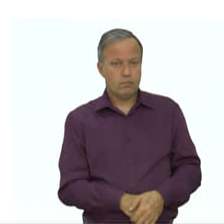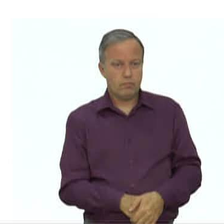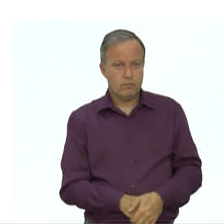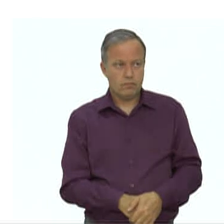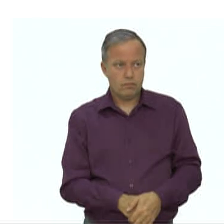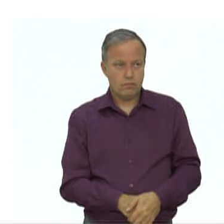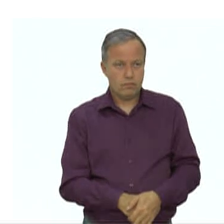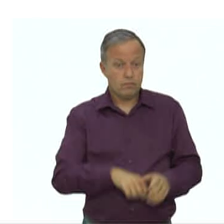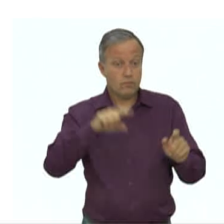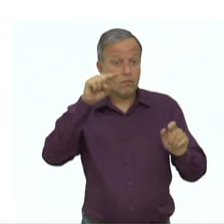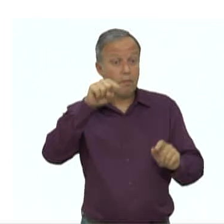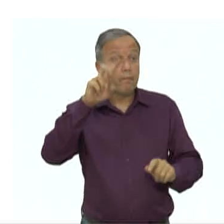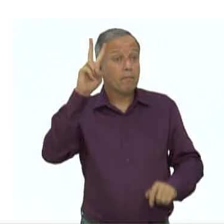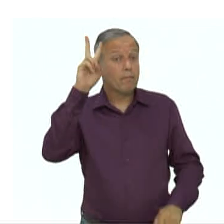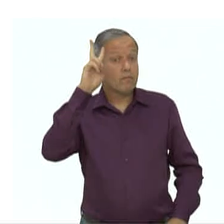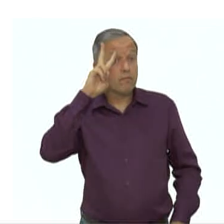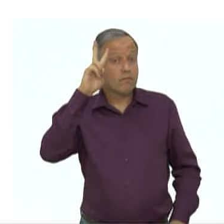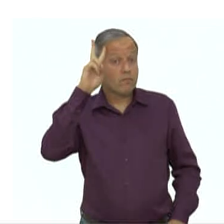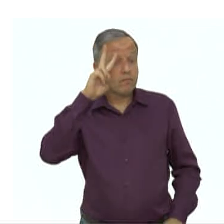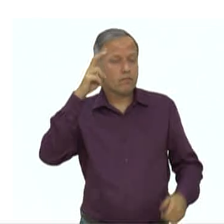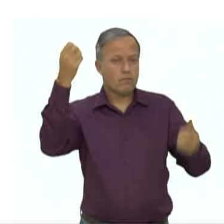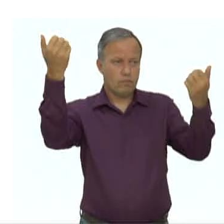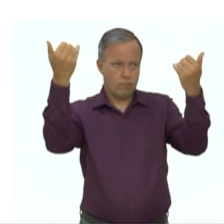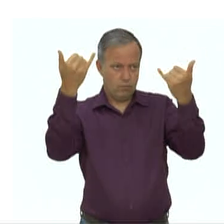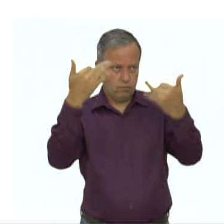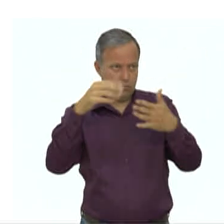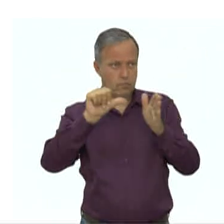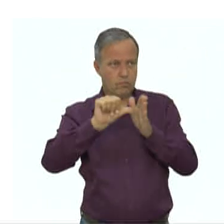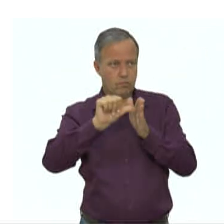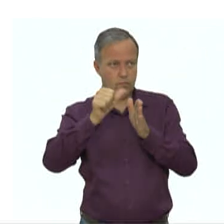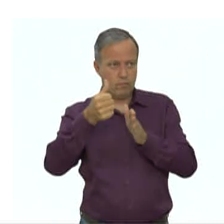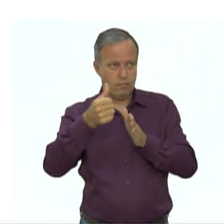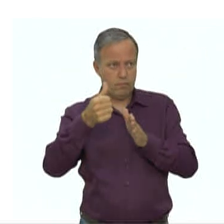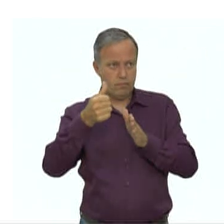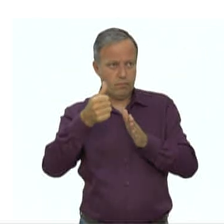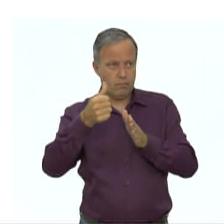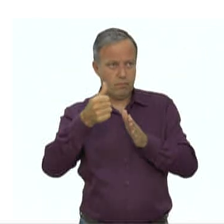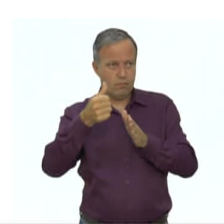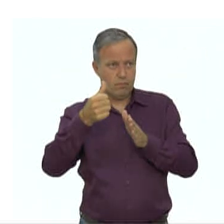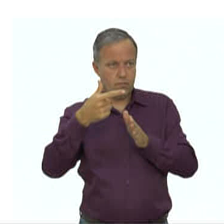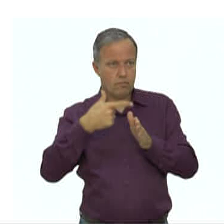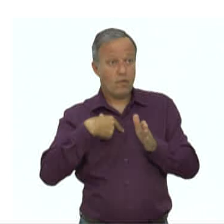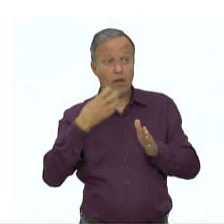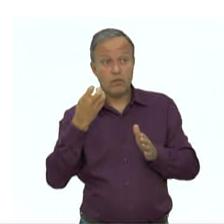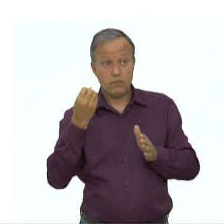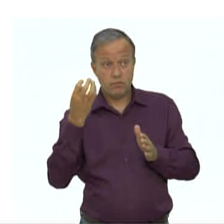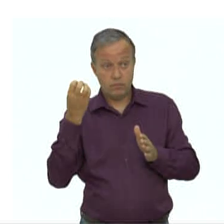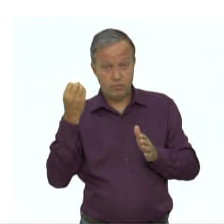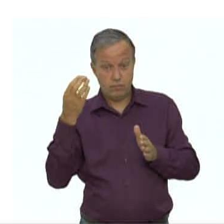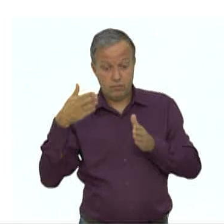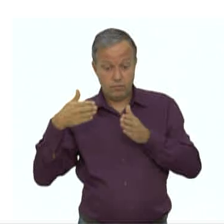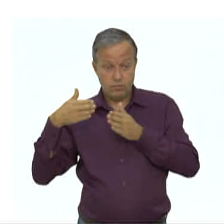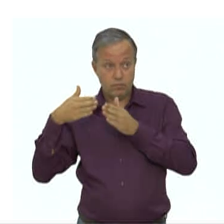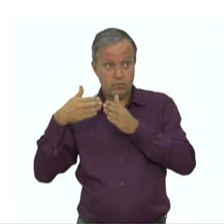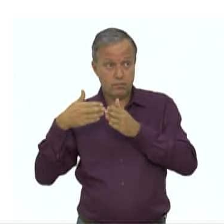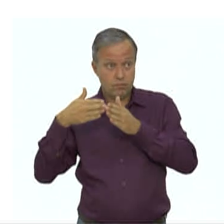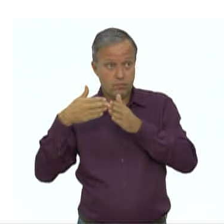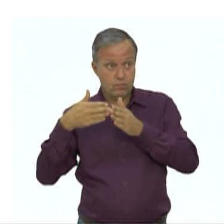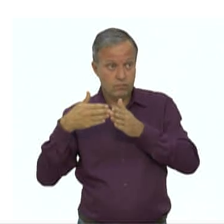que, que essa história nos conta? Primeiro, narra um viaje de um